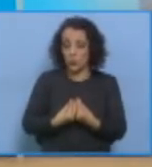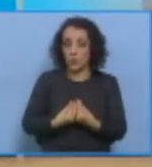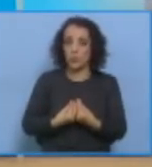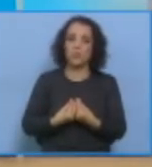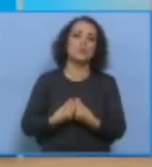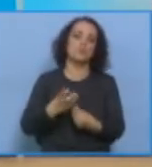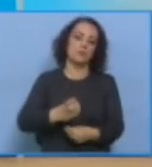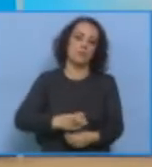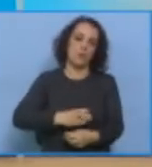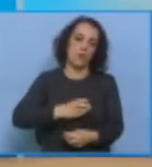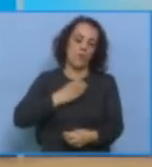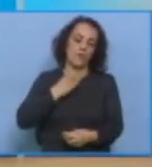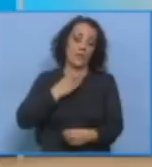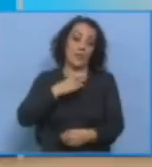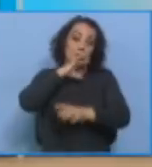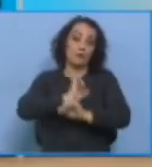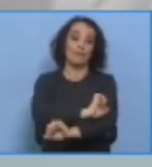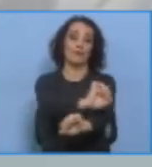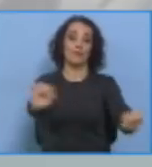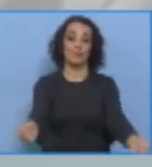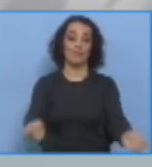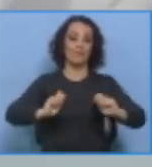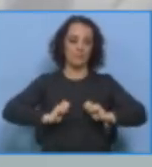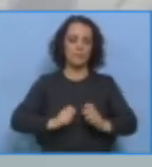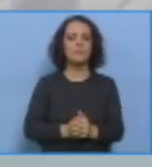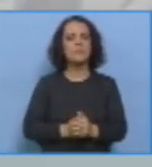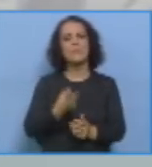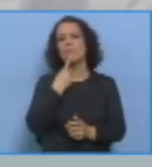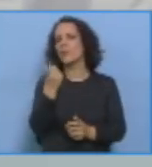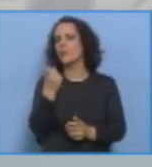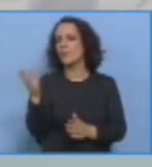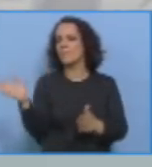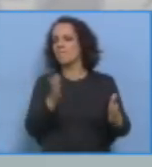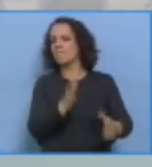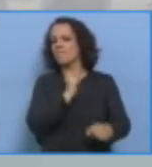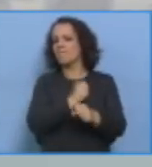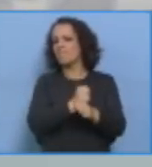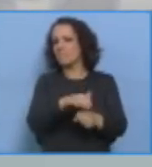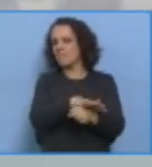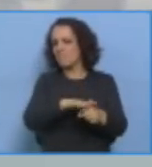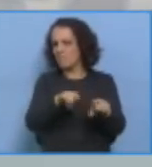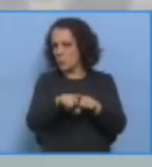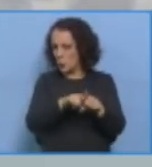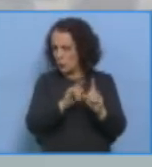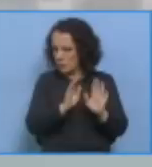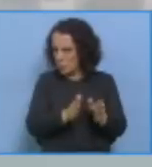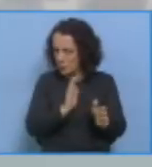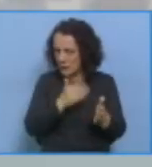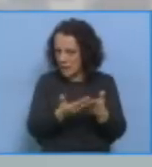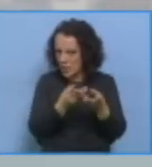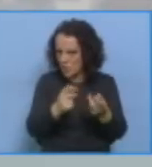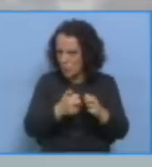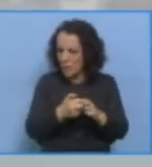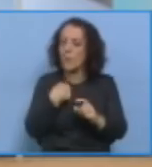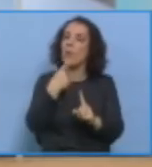os seus mais quitudes. Não há um trabalho político a fazer também para tentar ultrapassar o problema? E